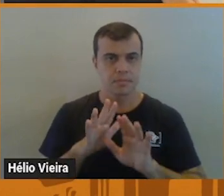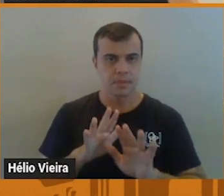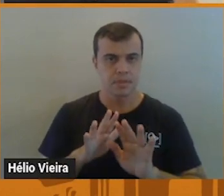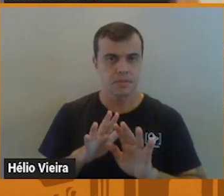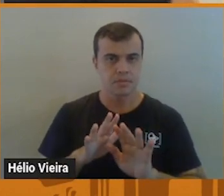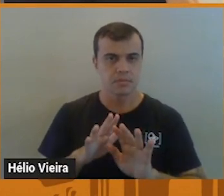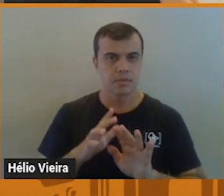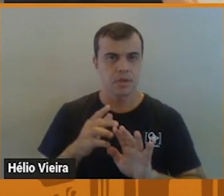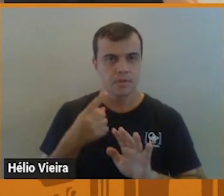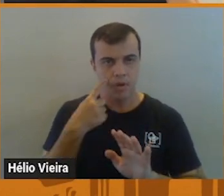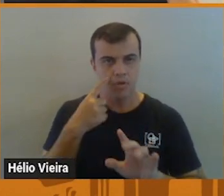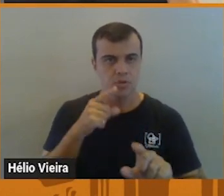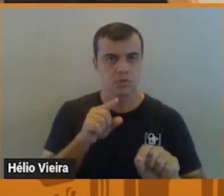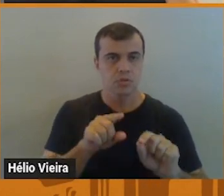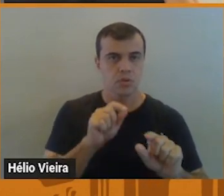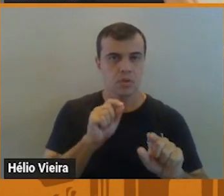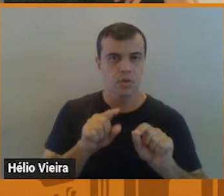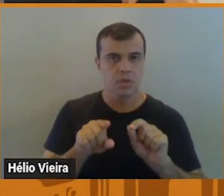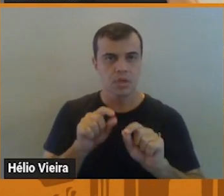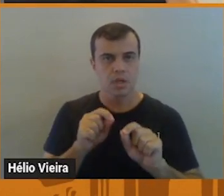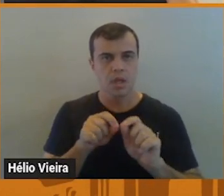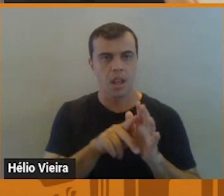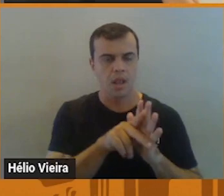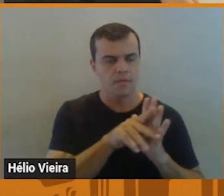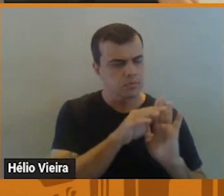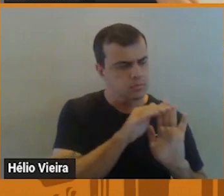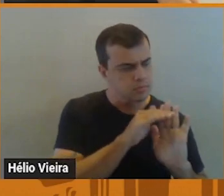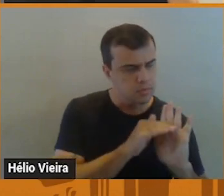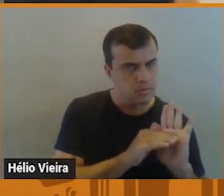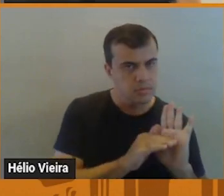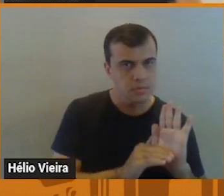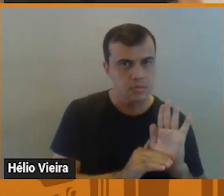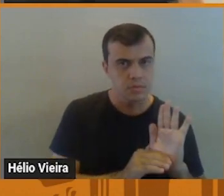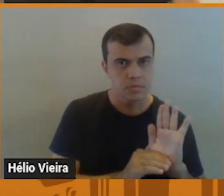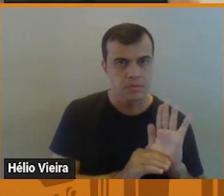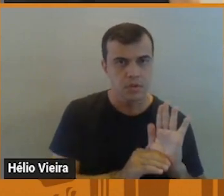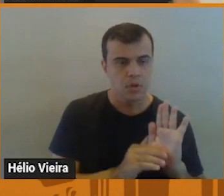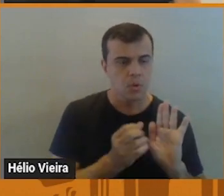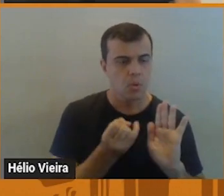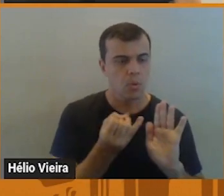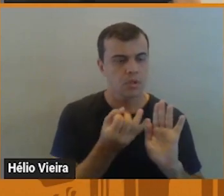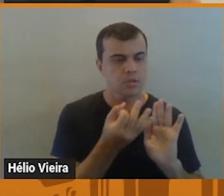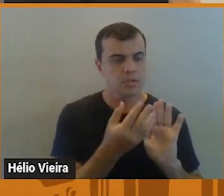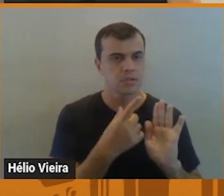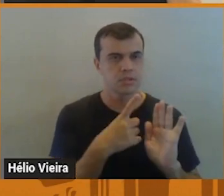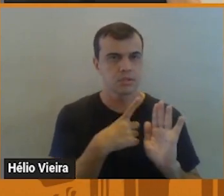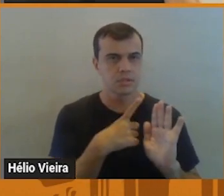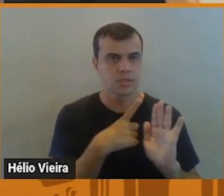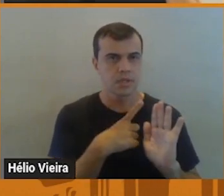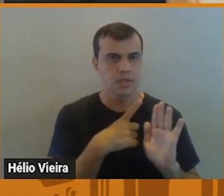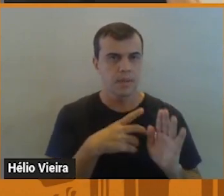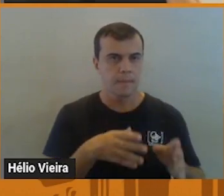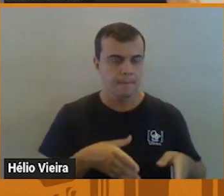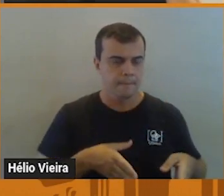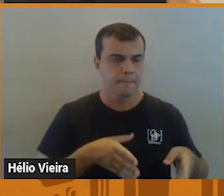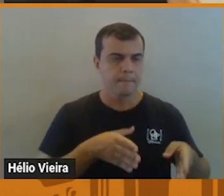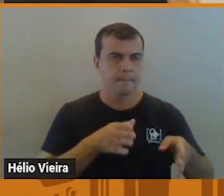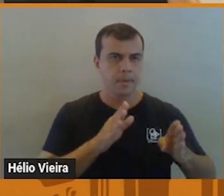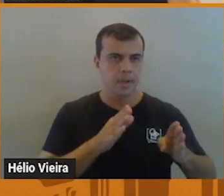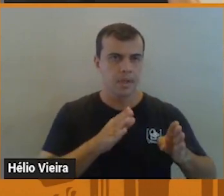vão escolher, né? Fazem um levantamento de um determinado número de prédios tombados,